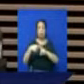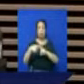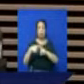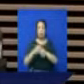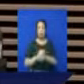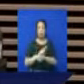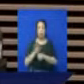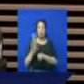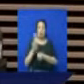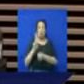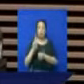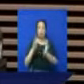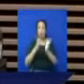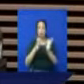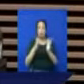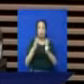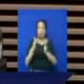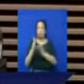do Senhor Jesus,